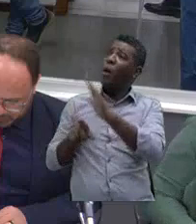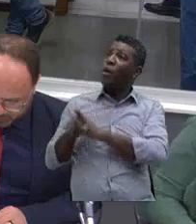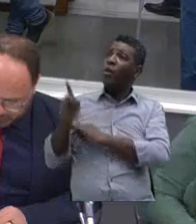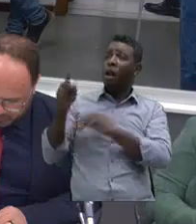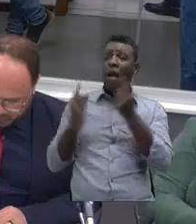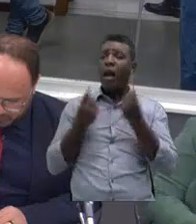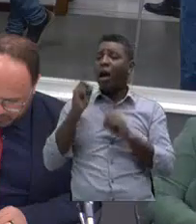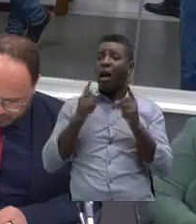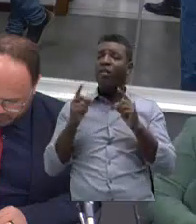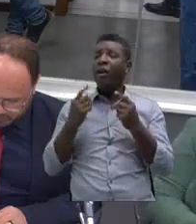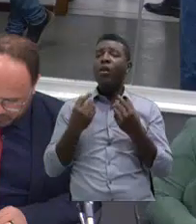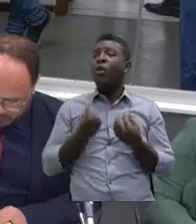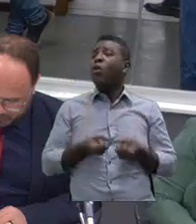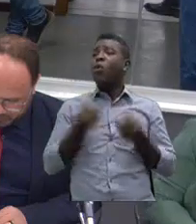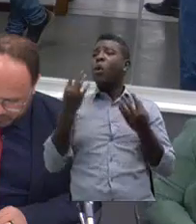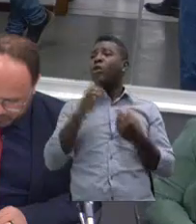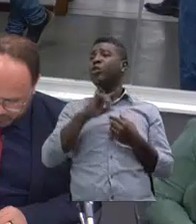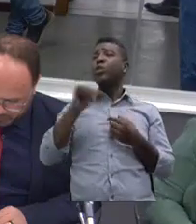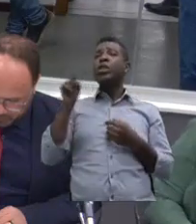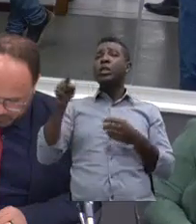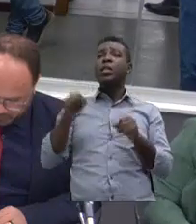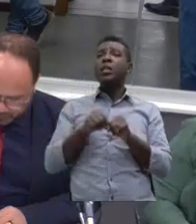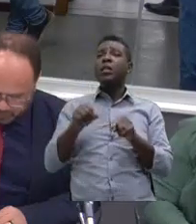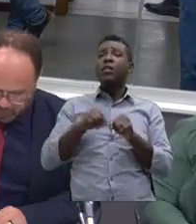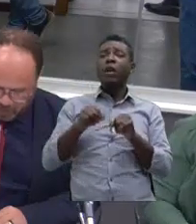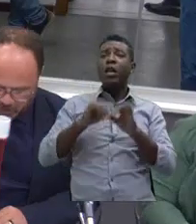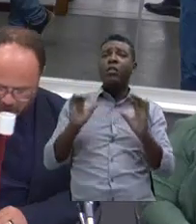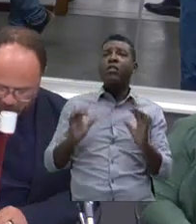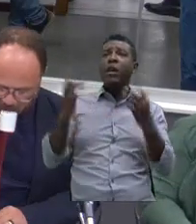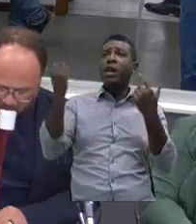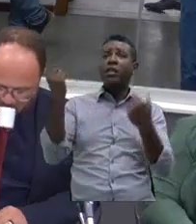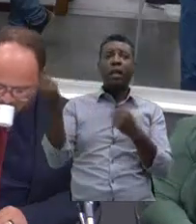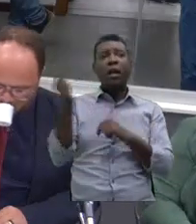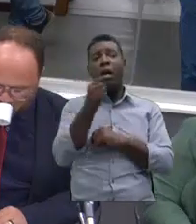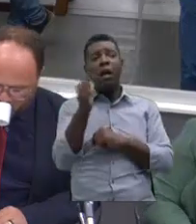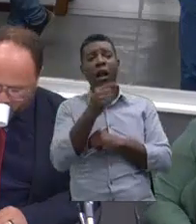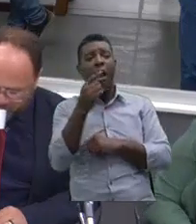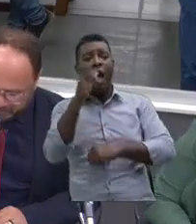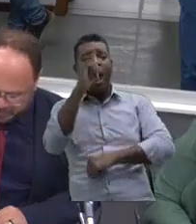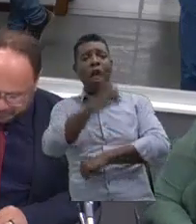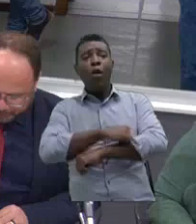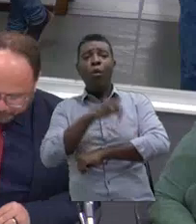perguntei para eles, em quantos dias vocês fazem uma festa lá no